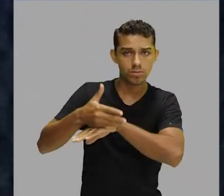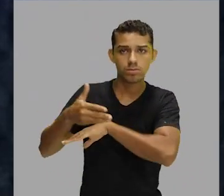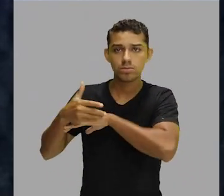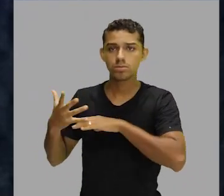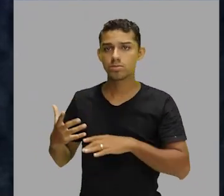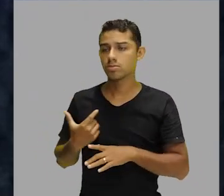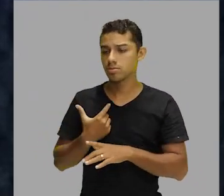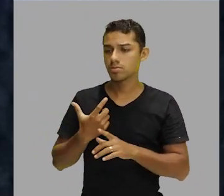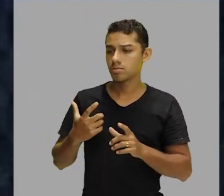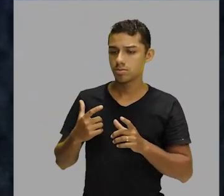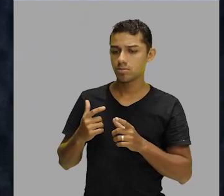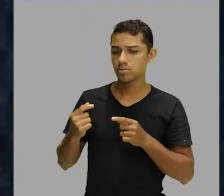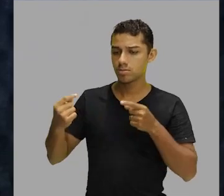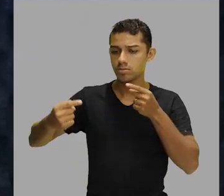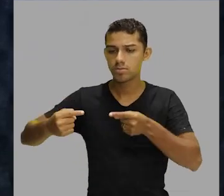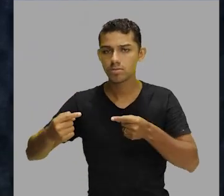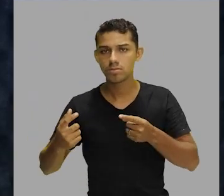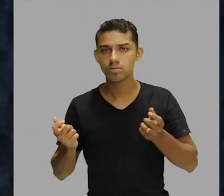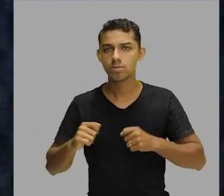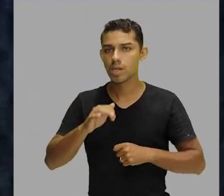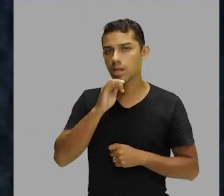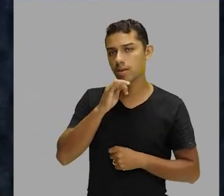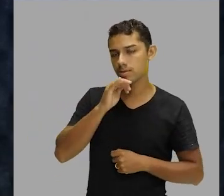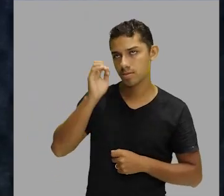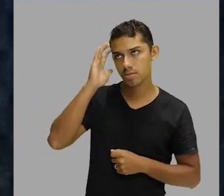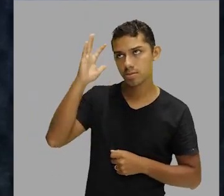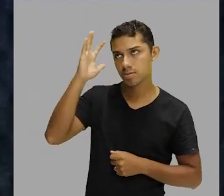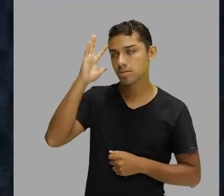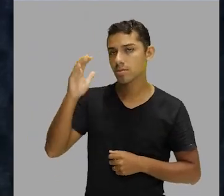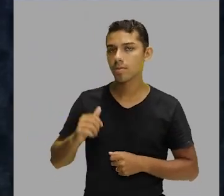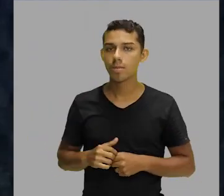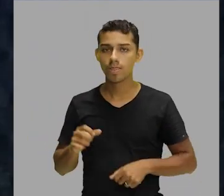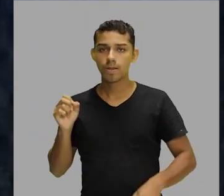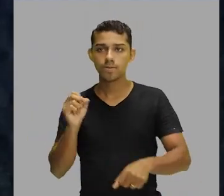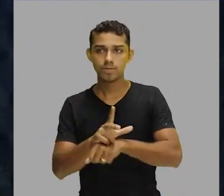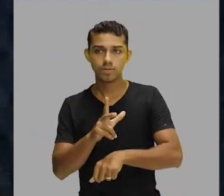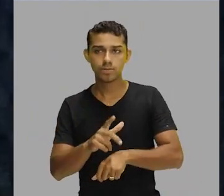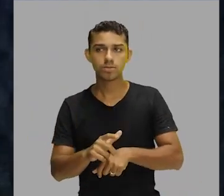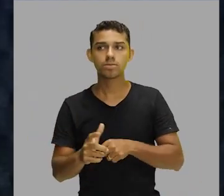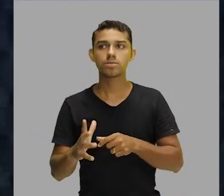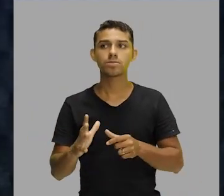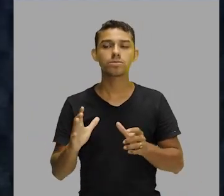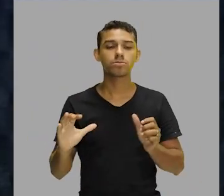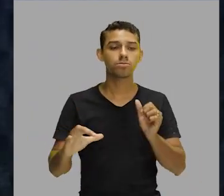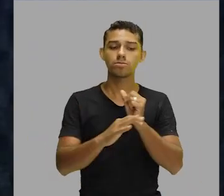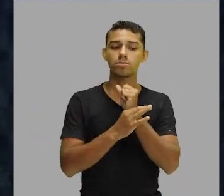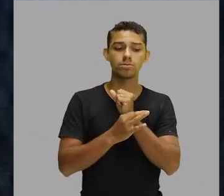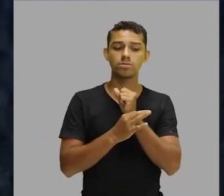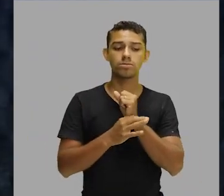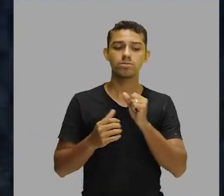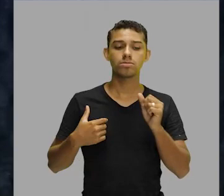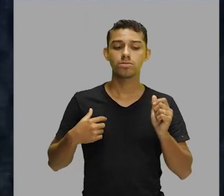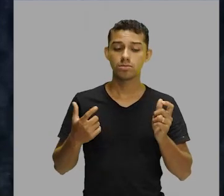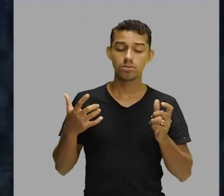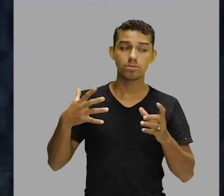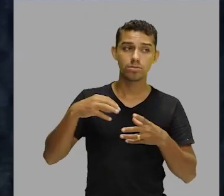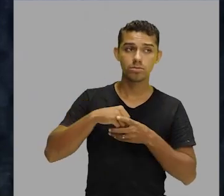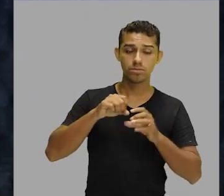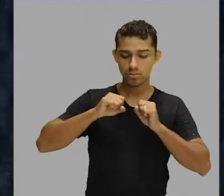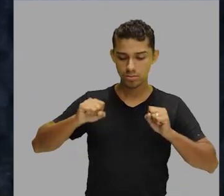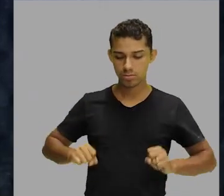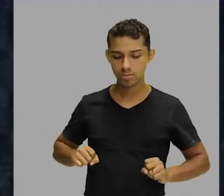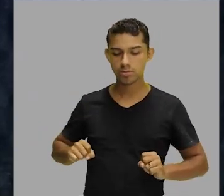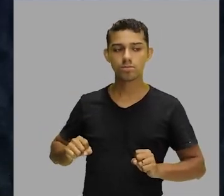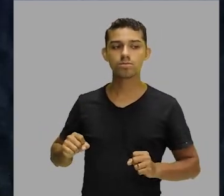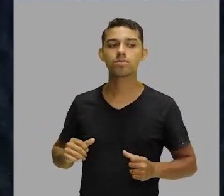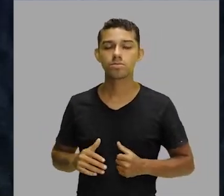sistema imunológico. Então, imagina que o vírus ele tenta destruir o que alarma, o alarme do sistema de